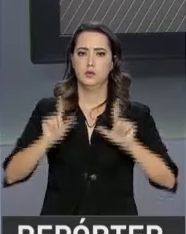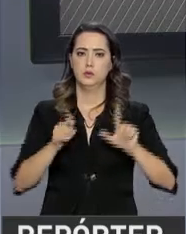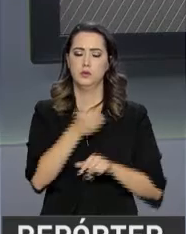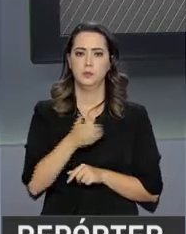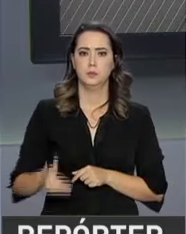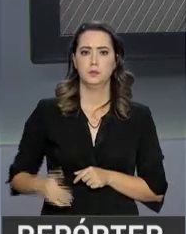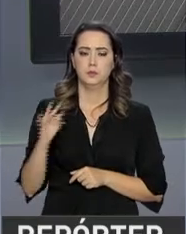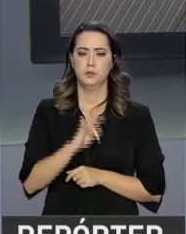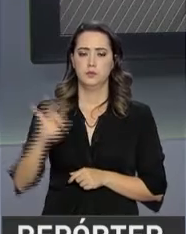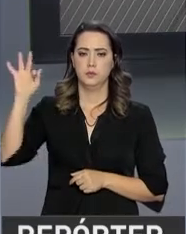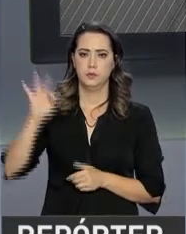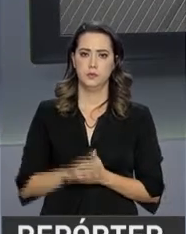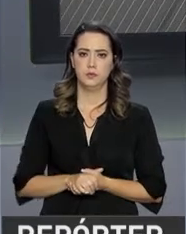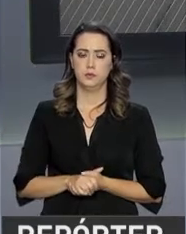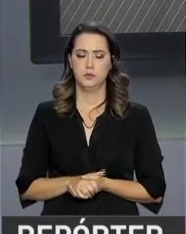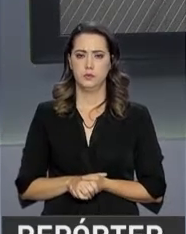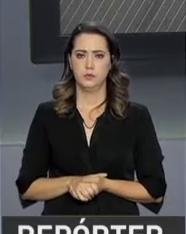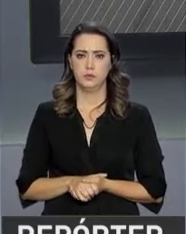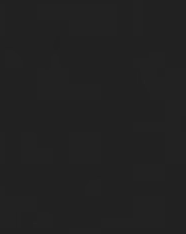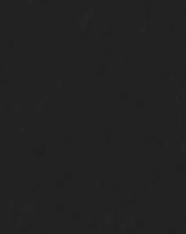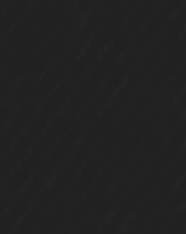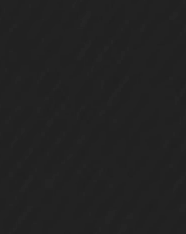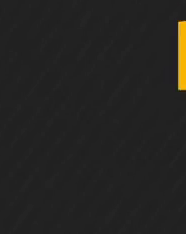aqui na nbr a tv do governo federal